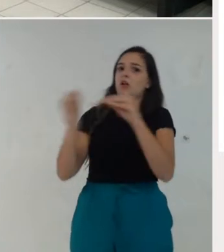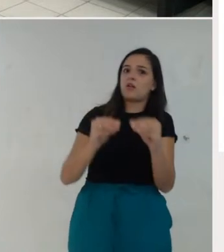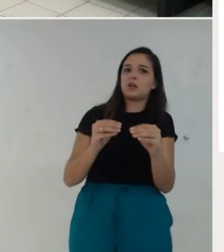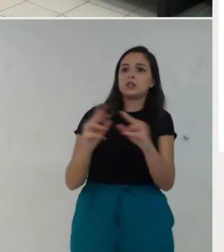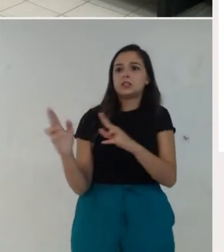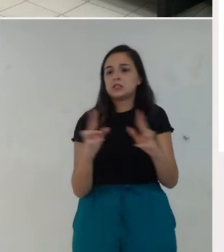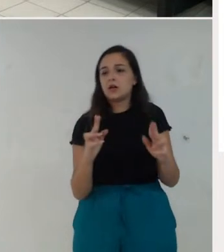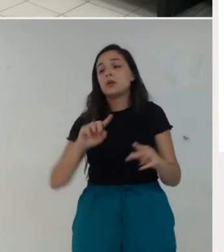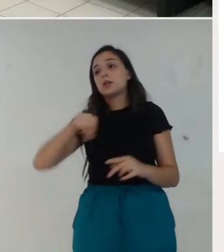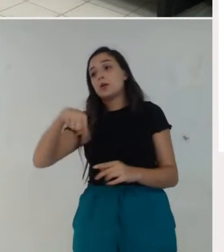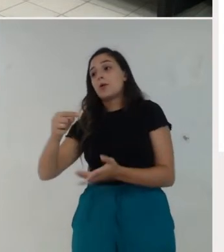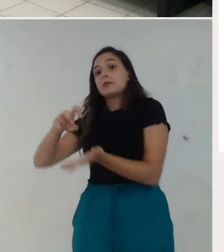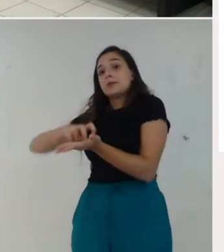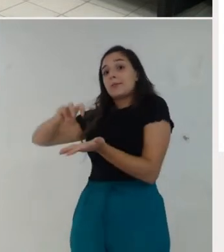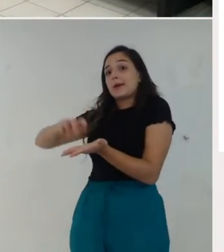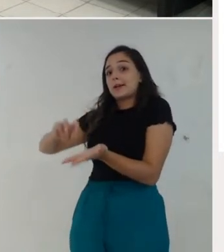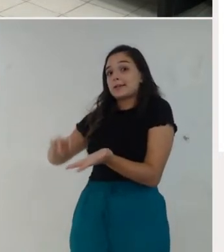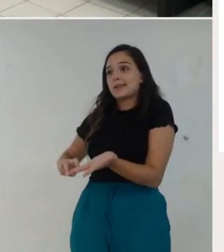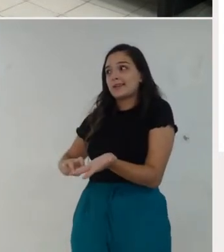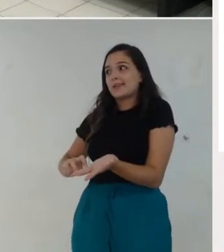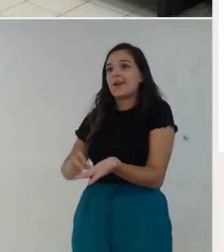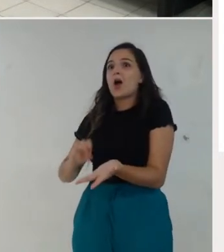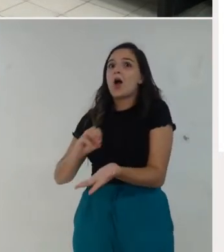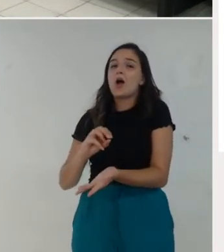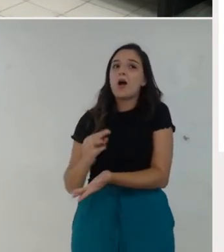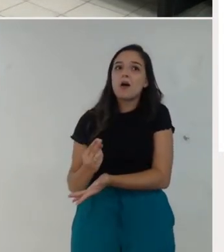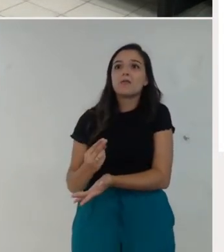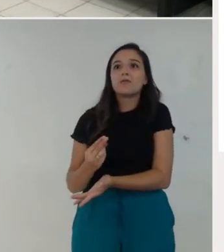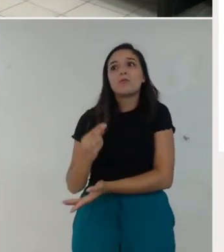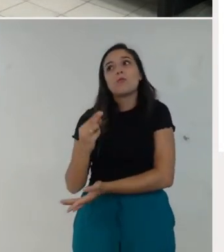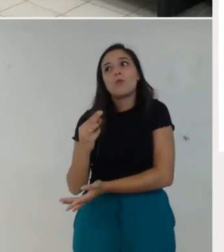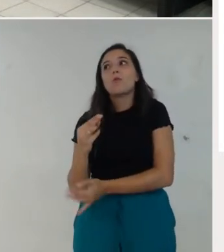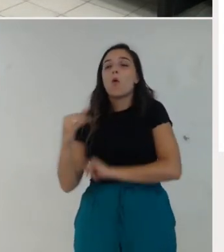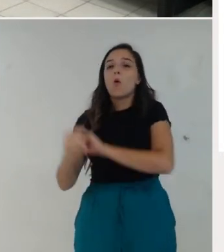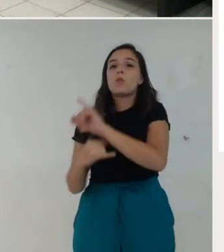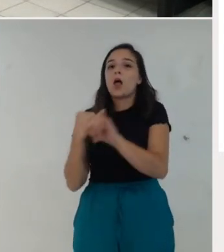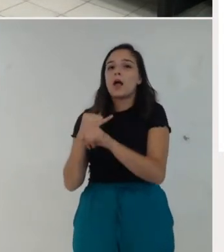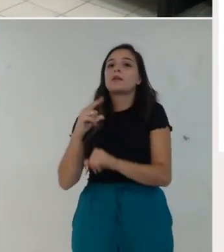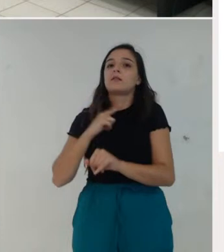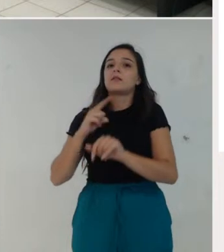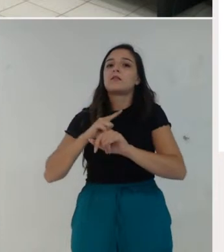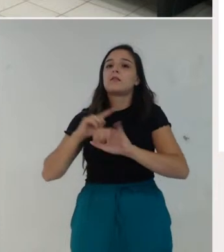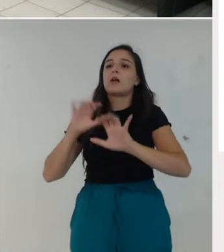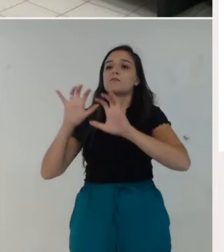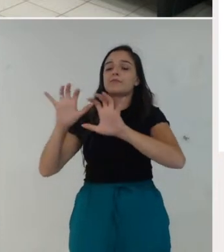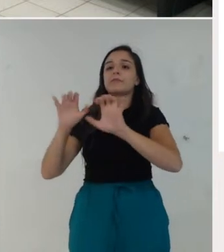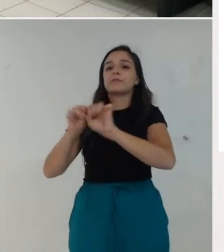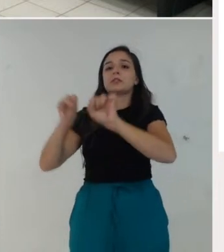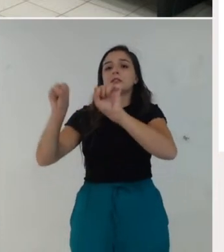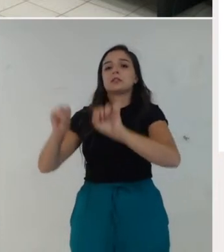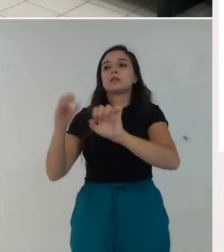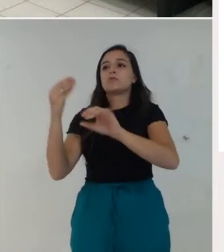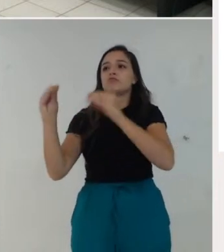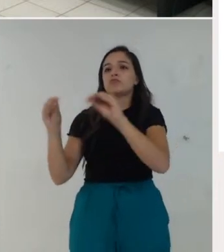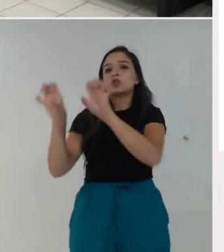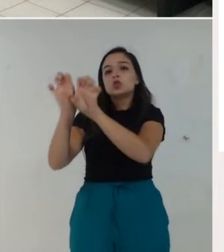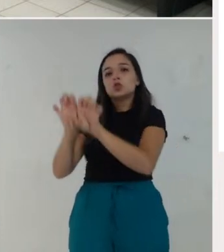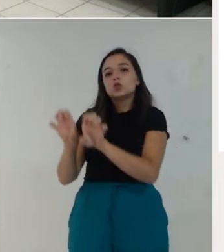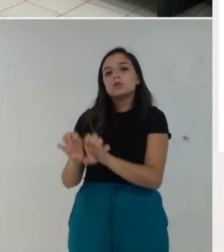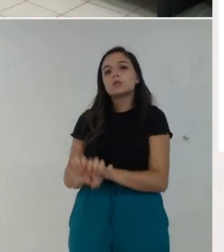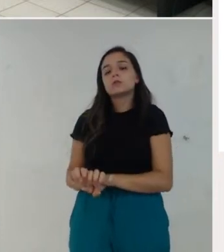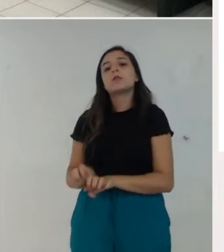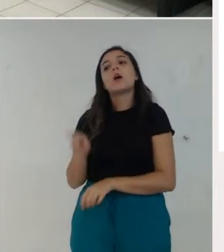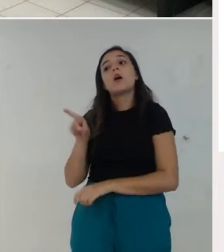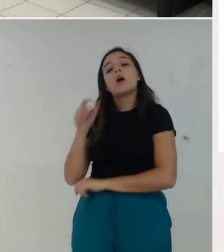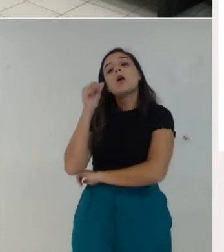tinha que ir para a impressão quando era impressa, ou mesmo antes de ir para o formato online, passava por uma revisão. E a Anne